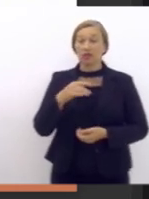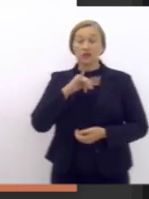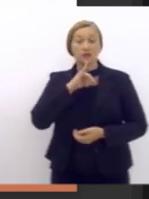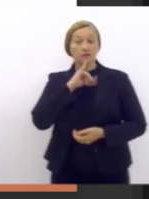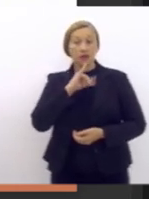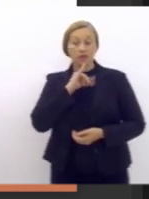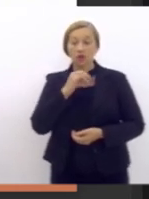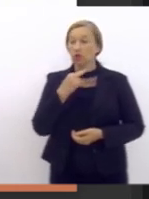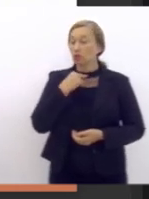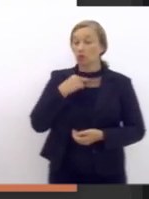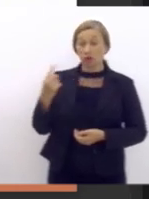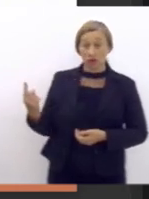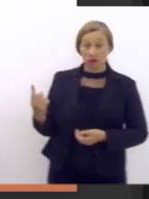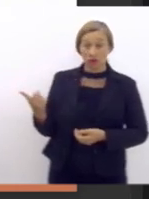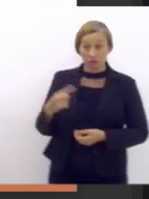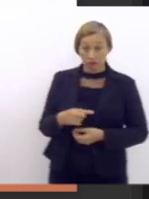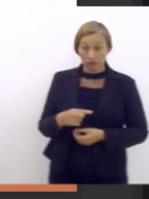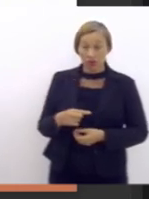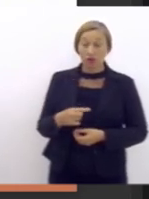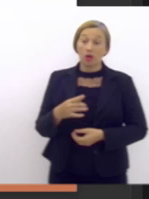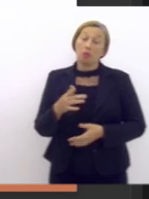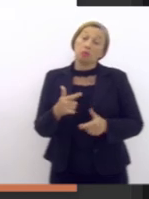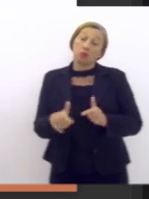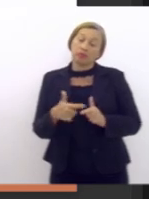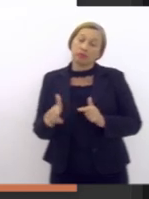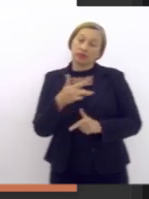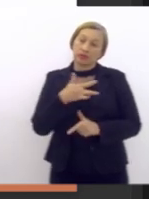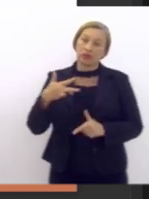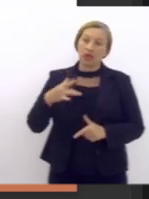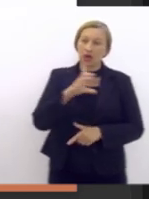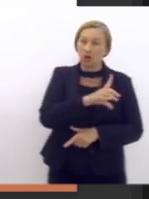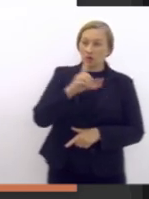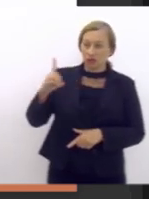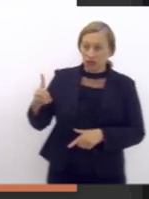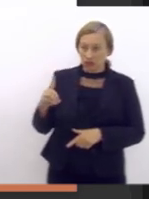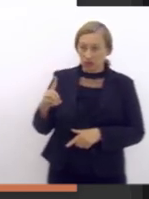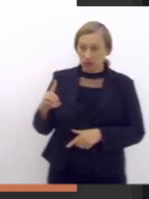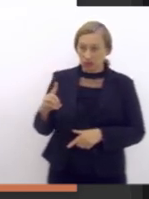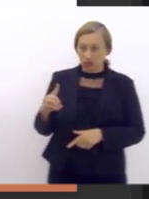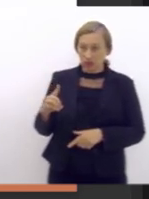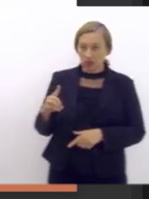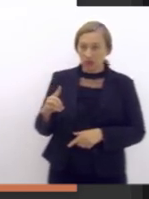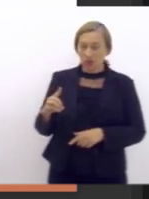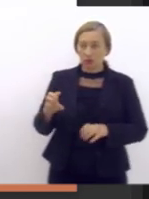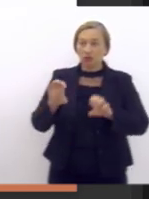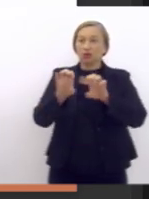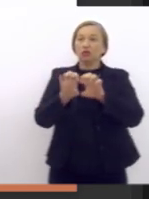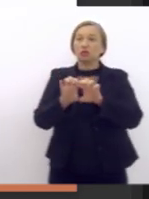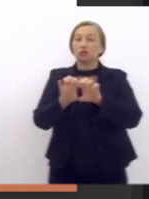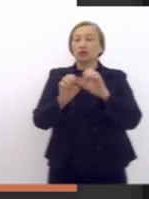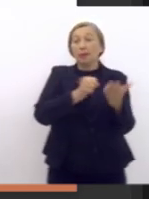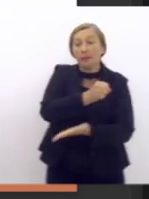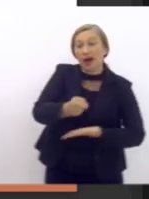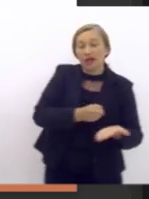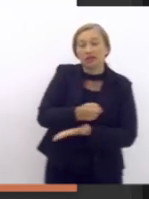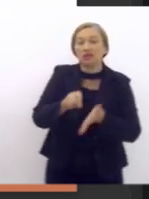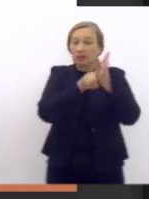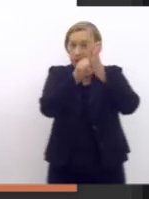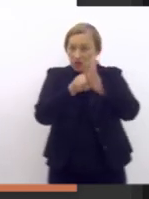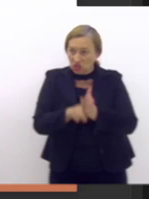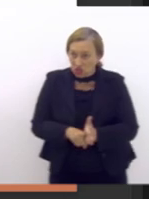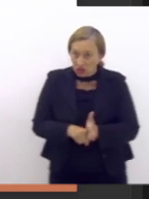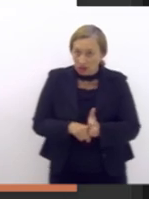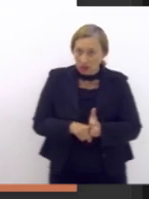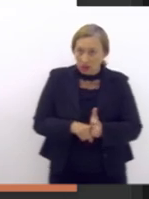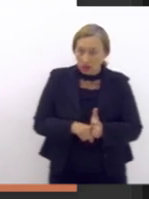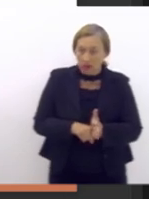pôde estar presente hoje por uma questão de saúde, ela é a coordenadora de um dos eixos temáticos de pesquisa, que é justamente o eixo que